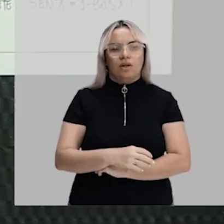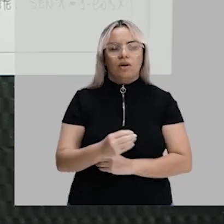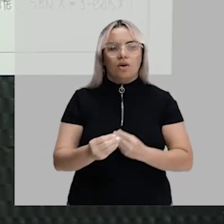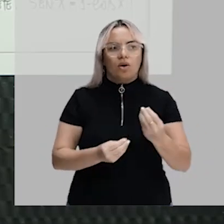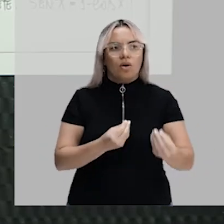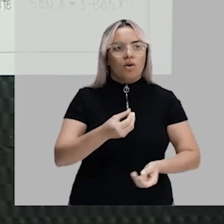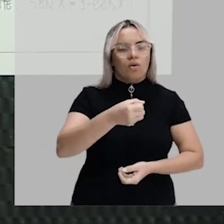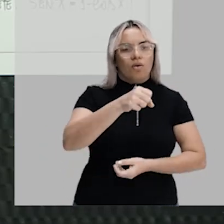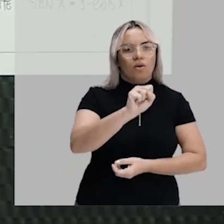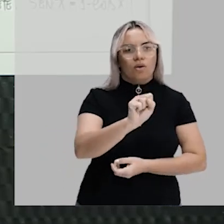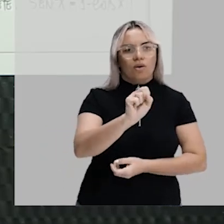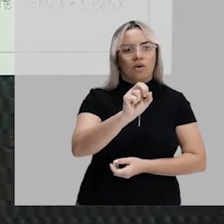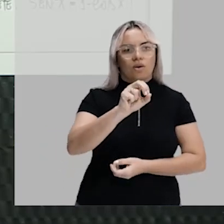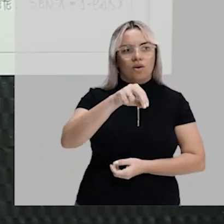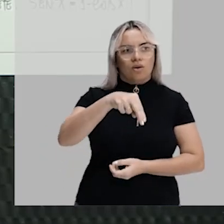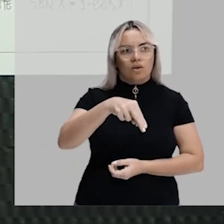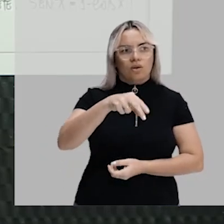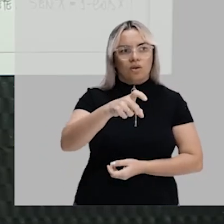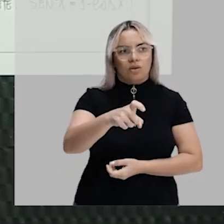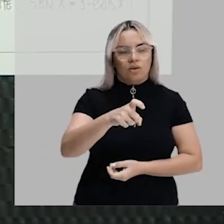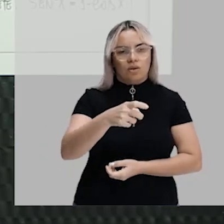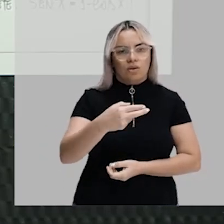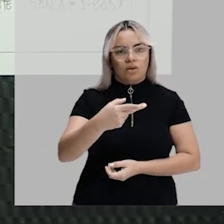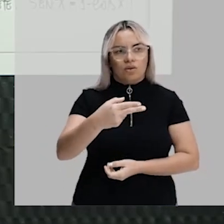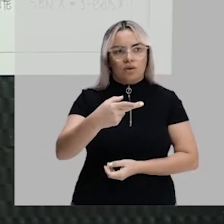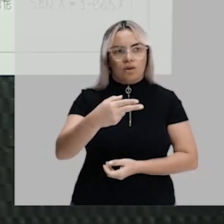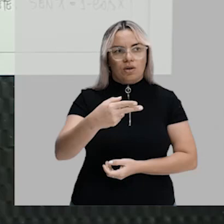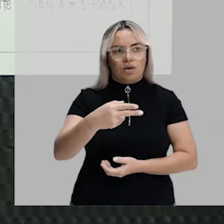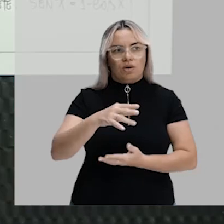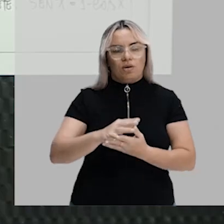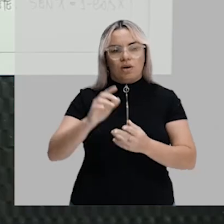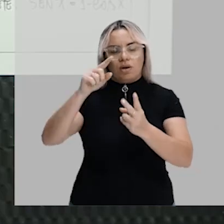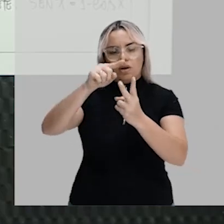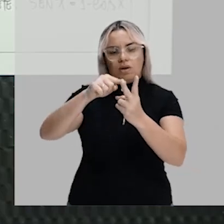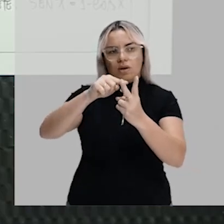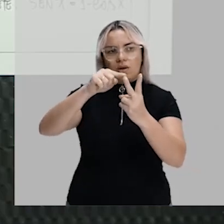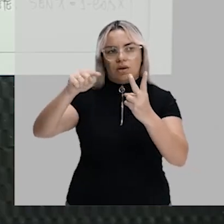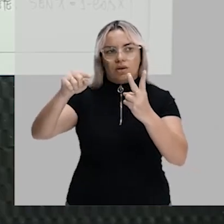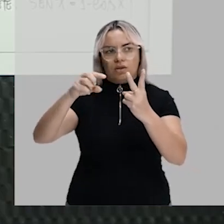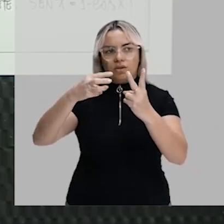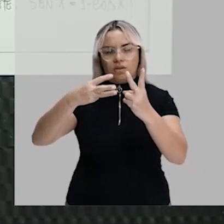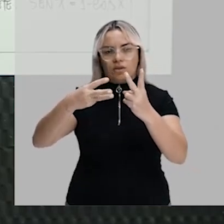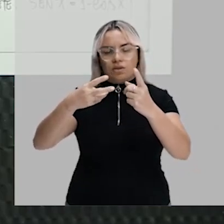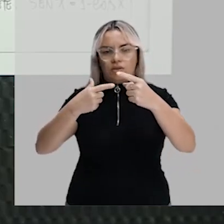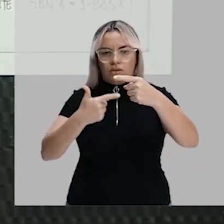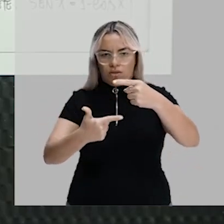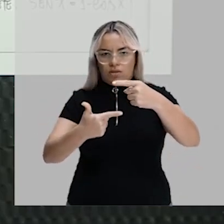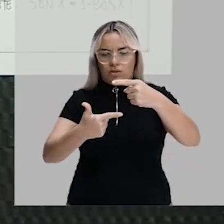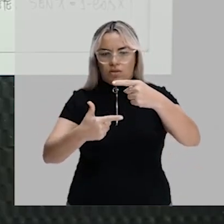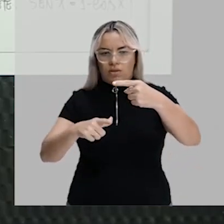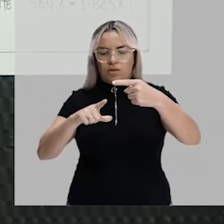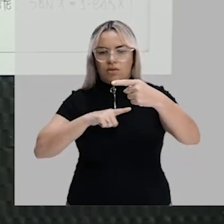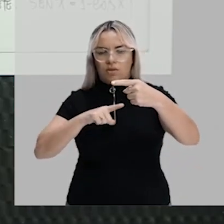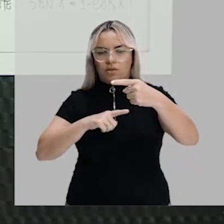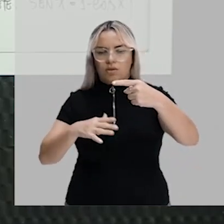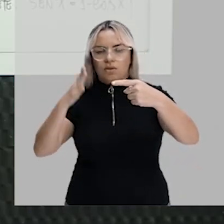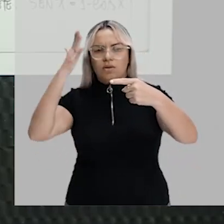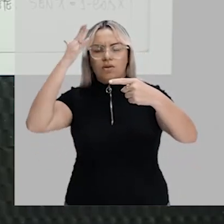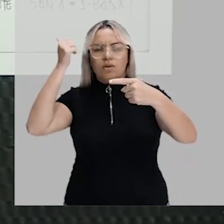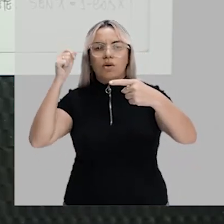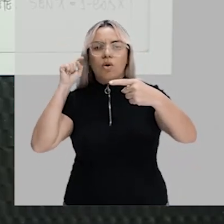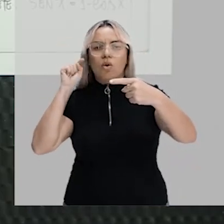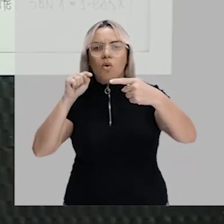x = √3 so 2 galera a gente tem saber qual